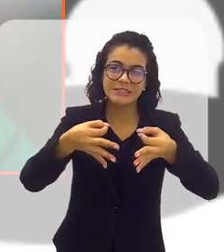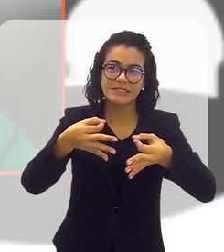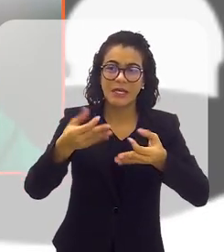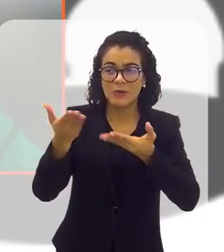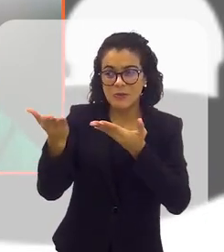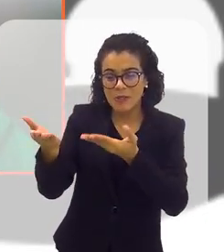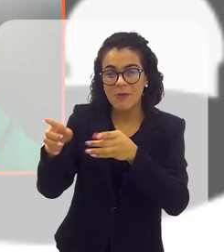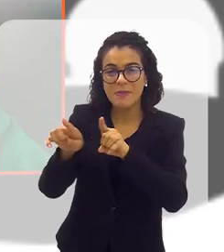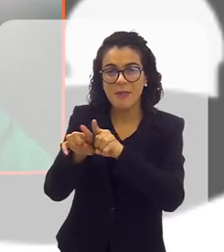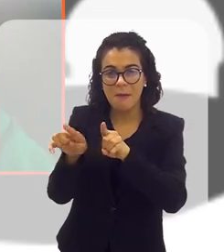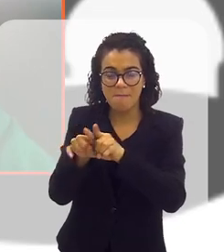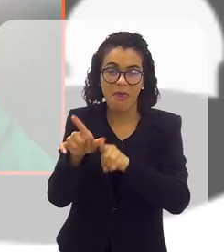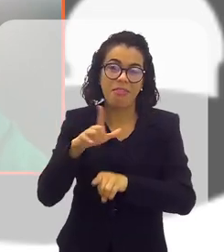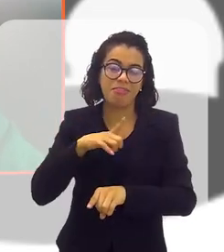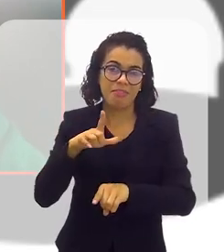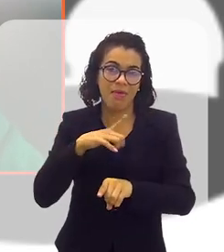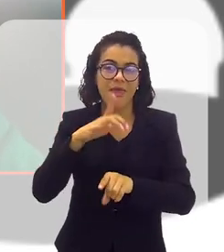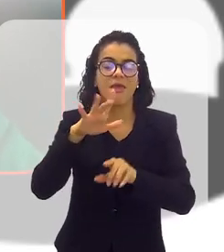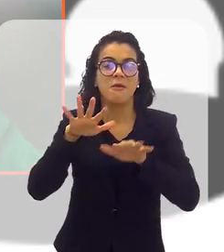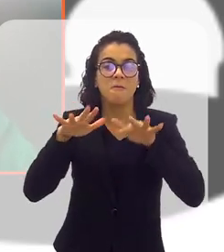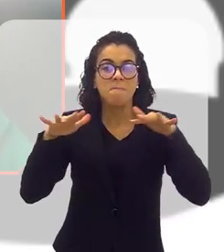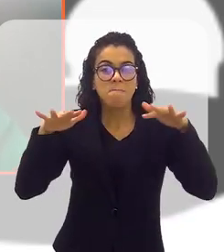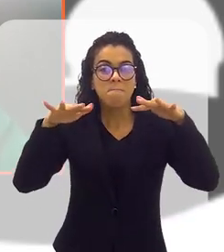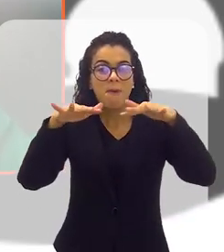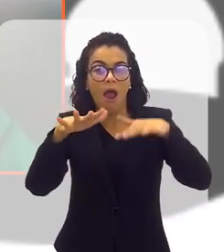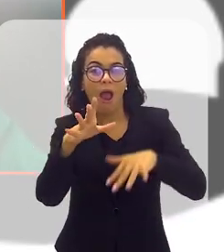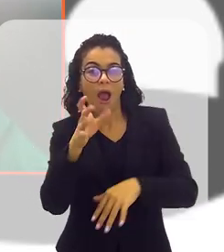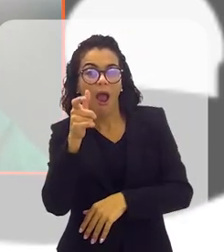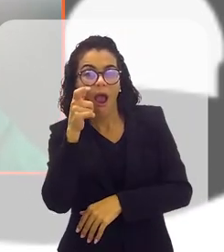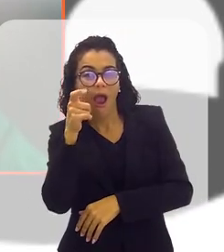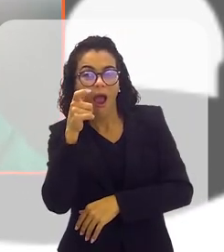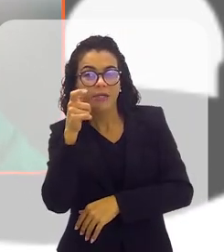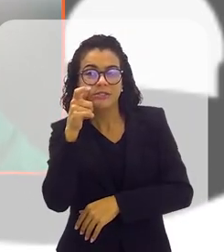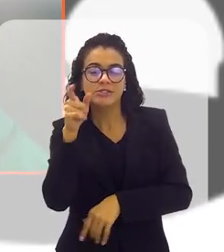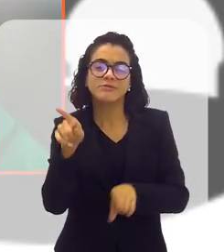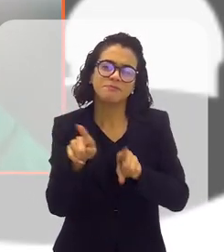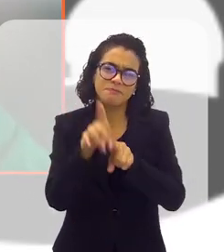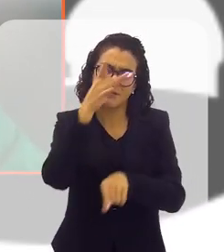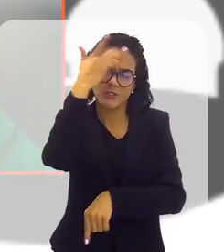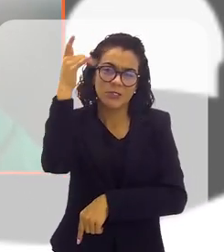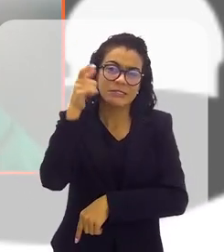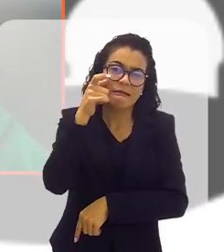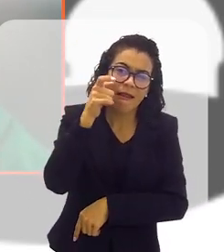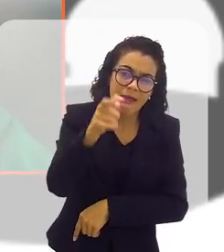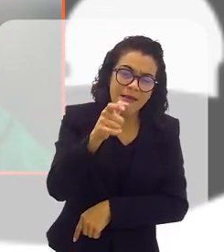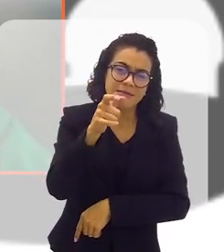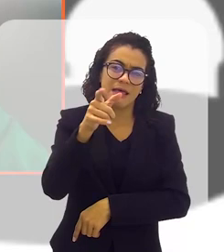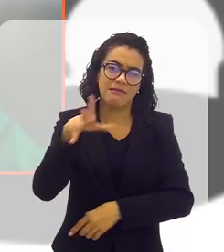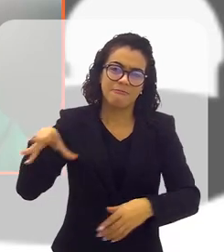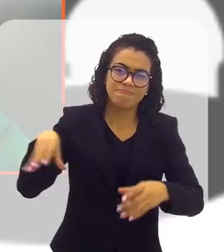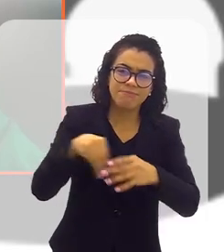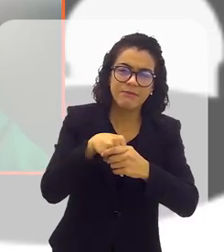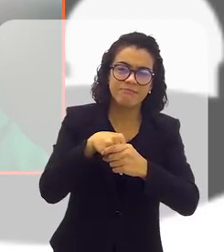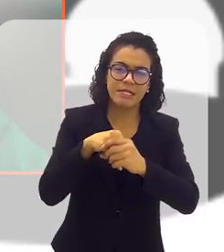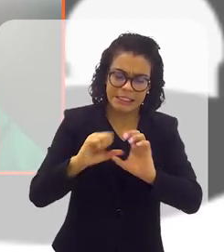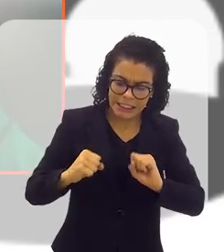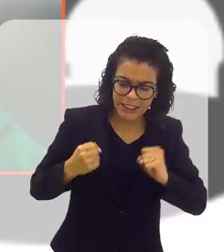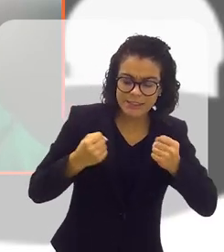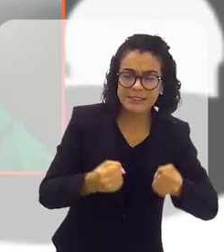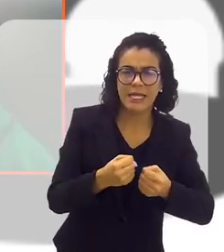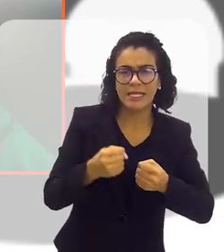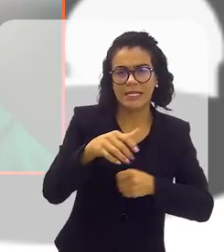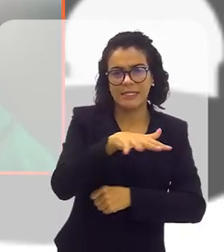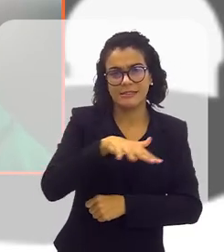programa seu também, Cláudia, que tem uma grande audiência e pessoas realmente engajadas nessa questão social